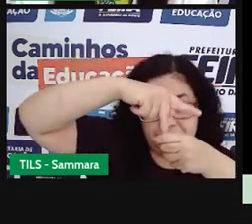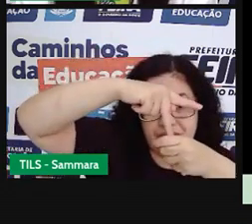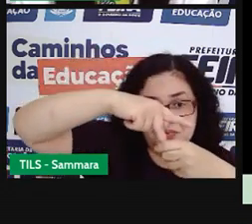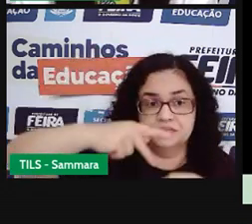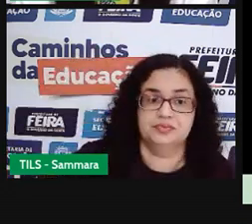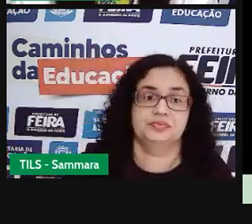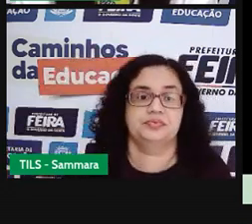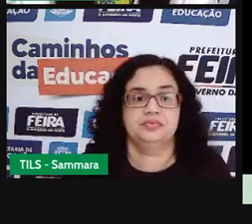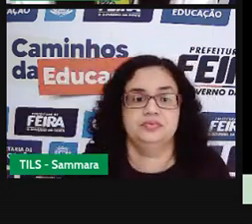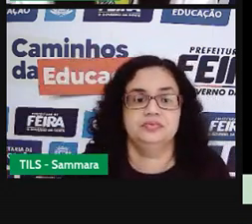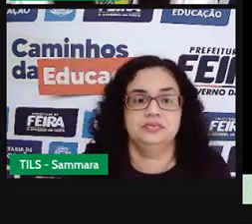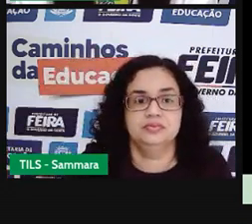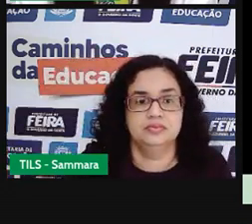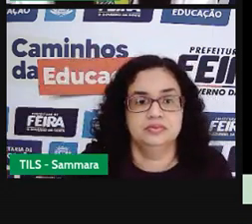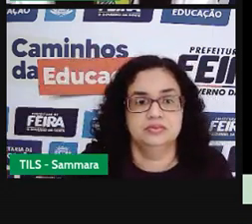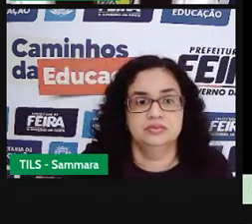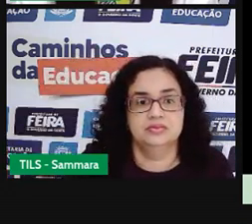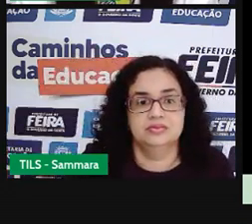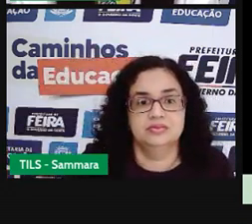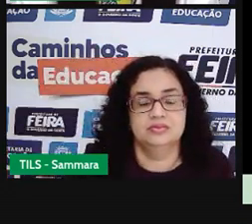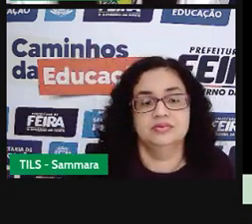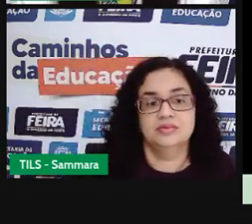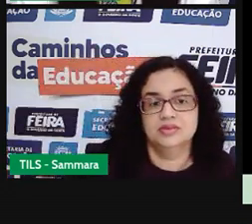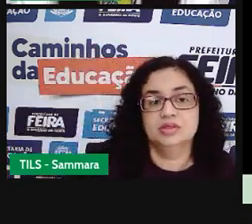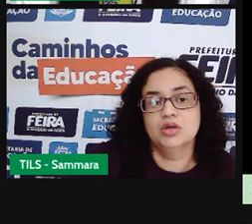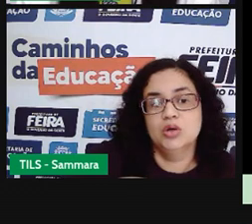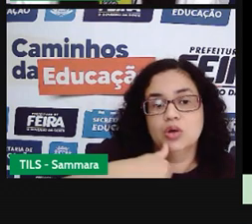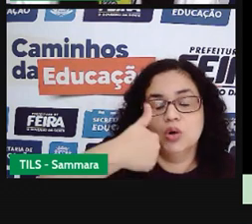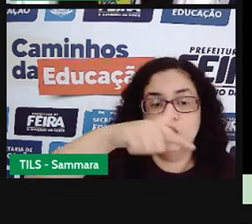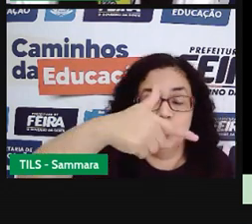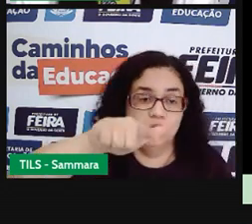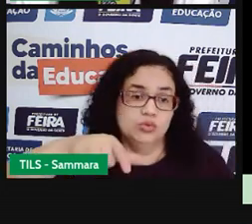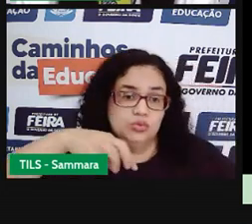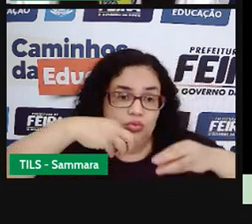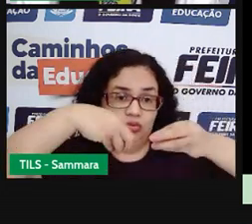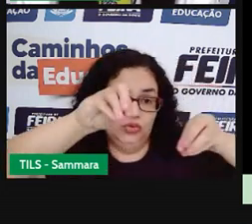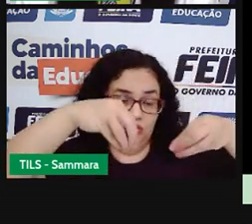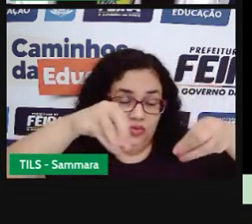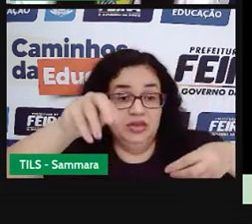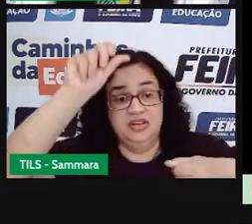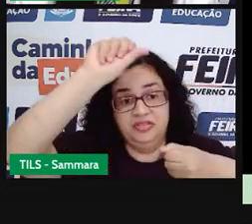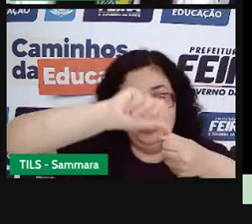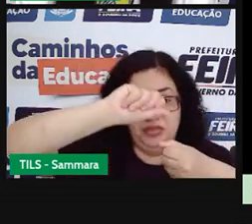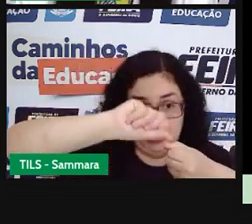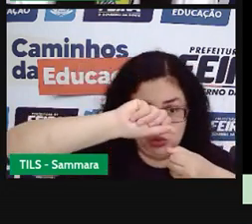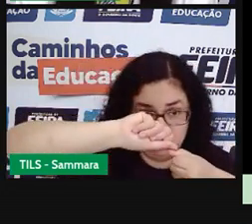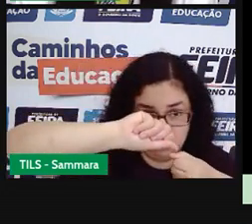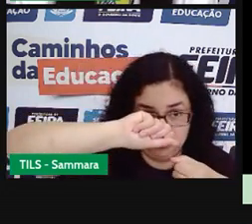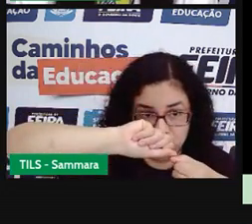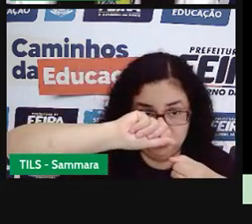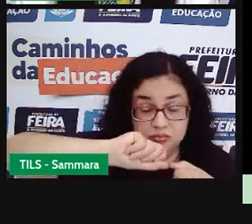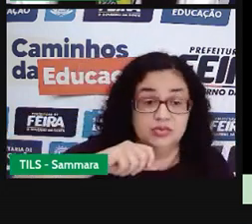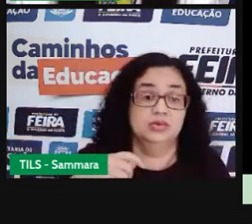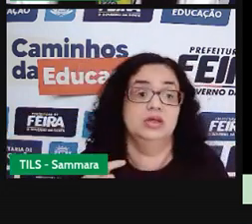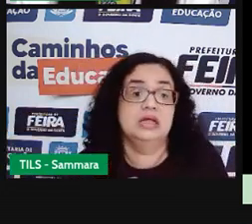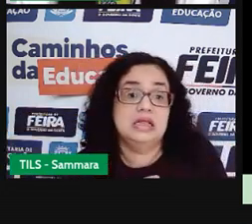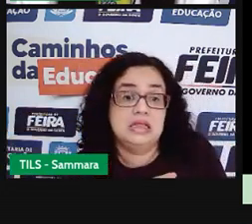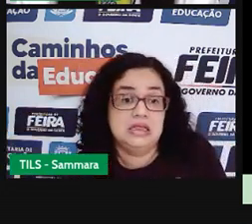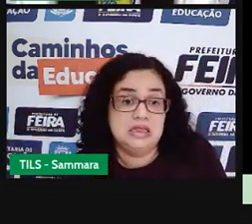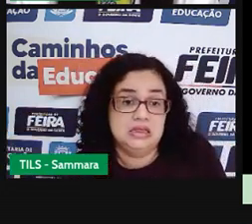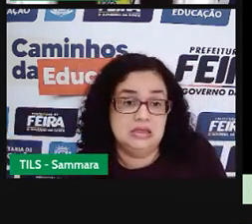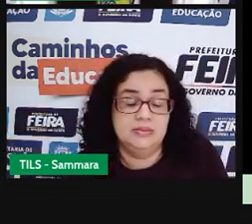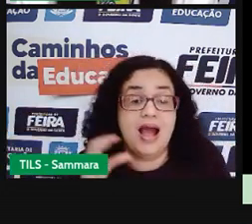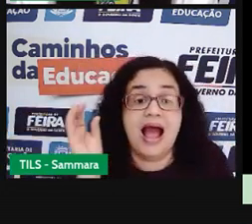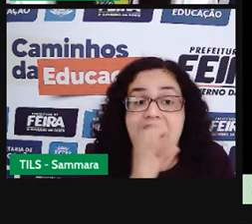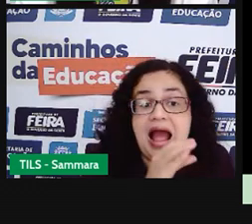meio ambiente então existem já outros tipos de plástico sendo fabricados e tem uma decomposição mais rápida